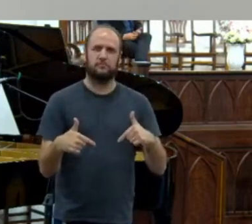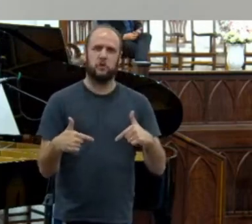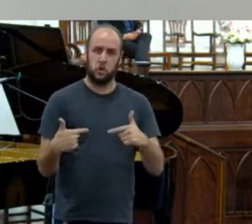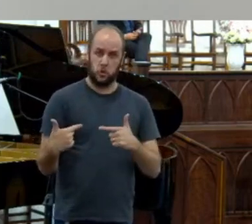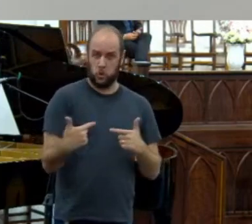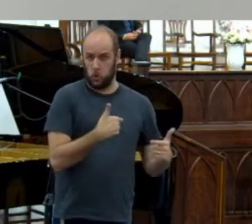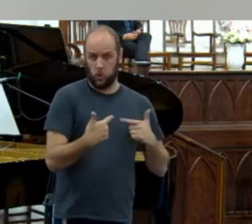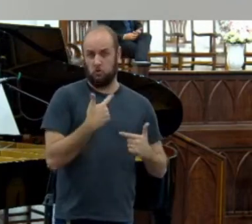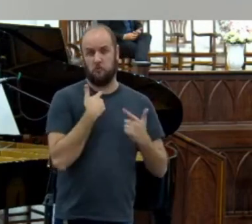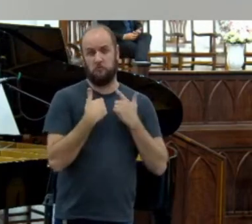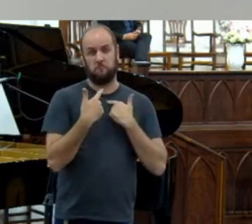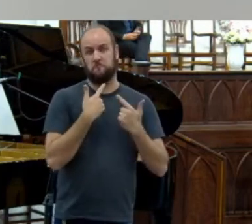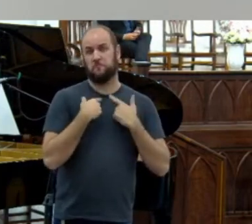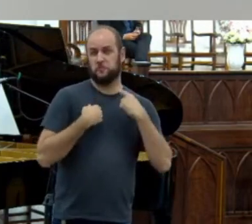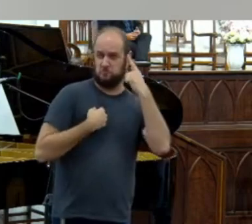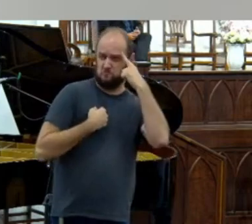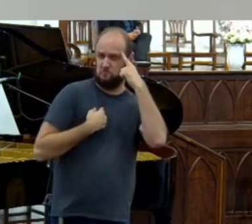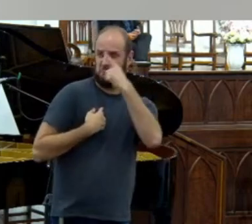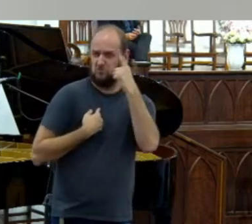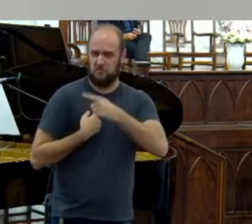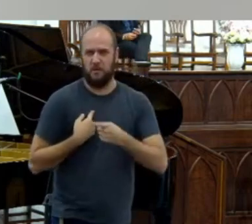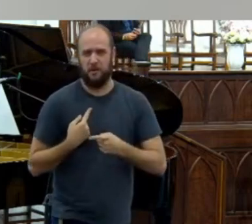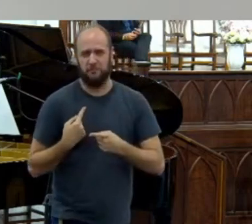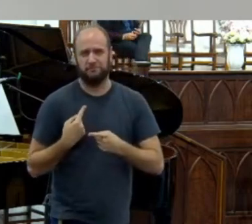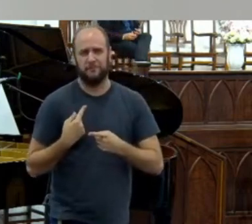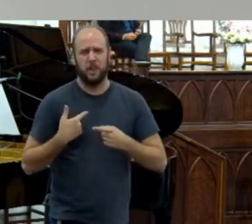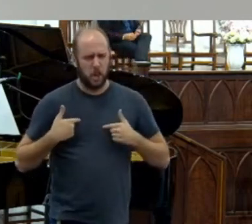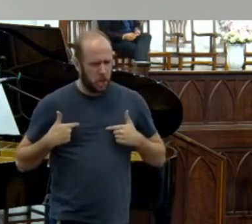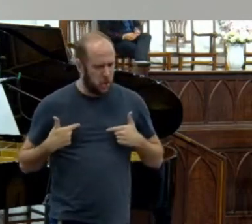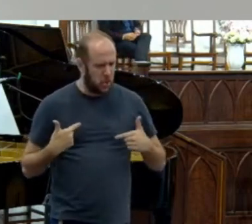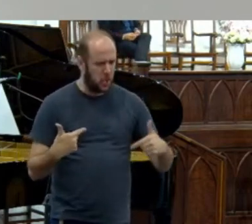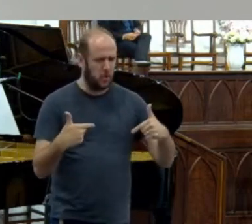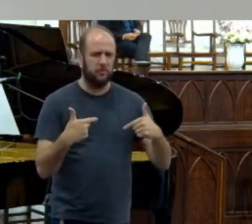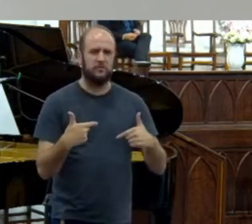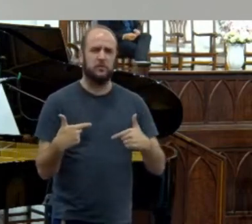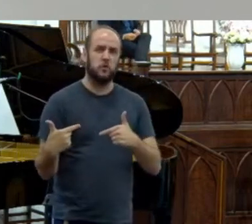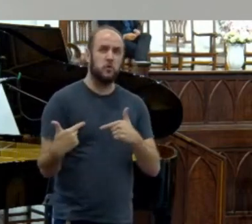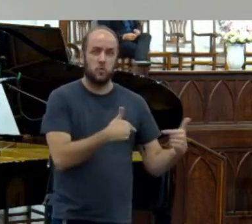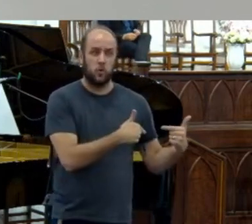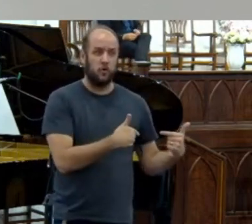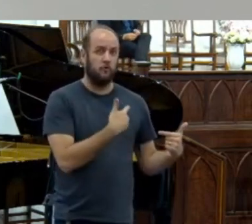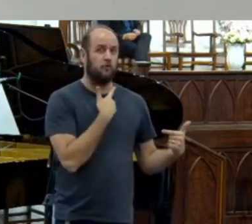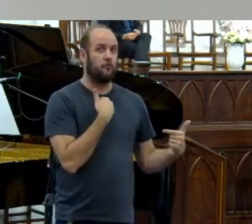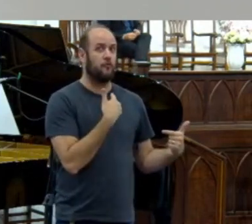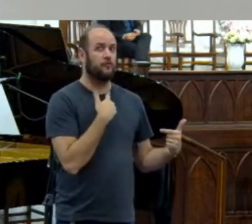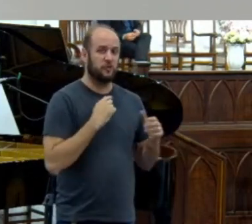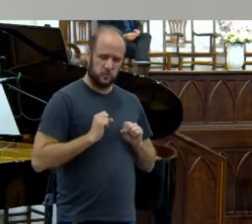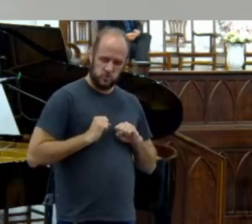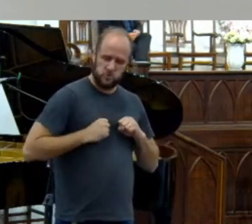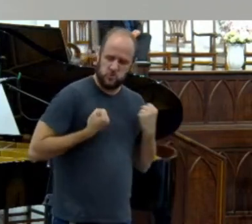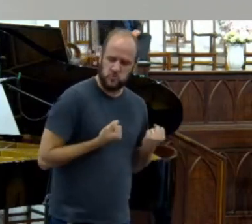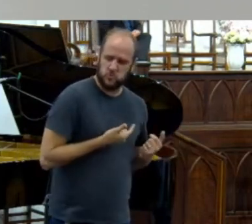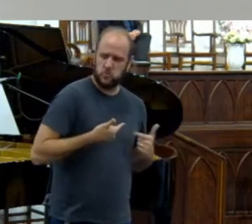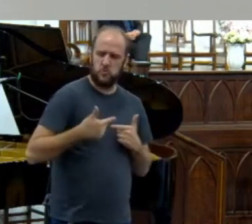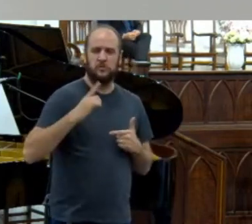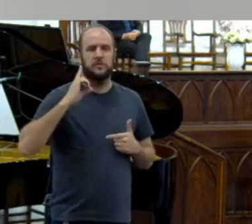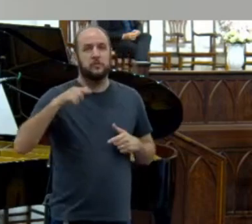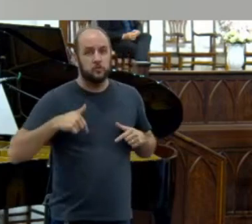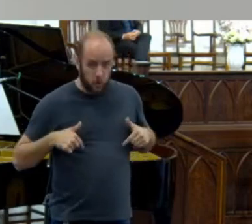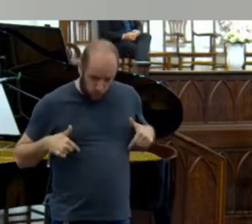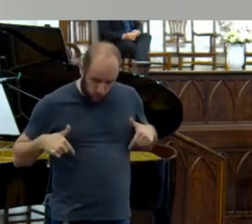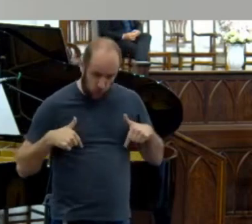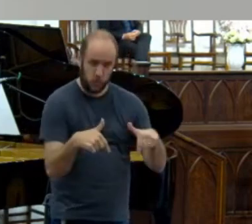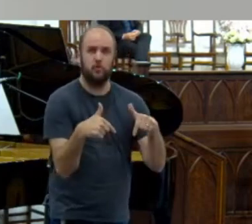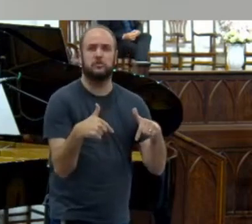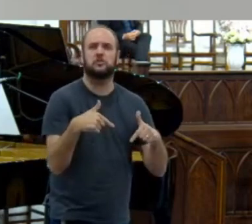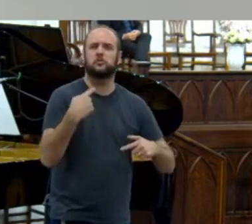inclinação pecaminosa. Lute contra o desejo de você se rebelar contra Deus. Lute contra discutir